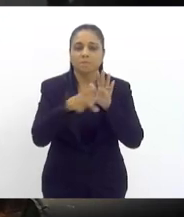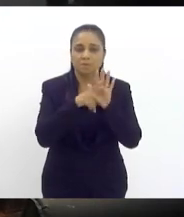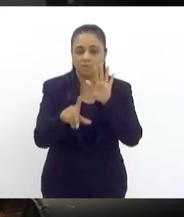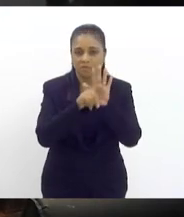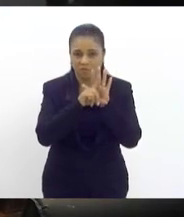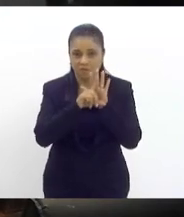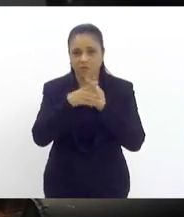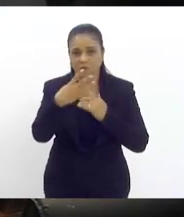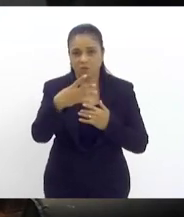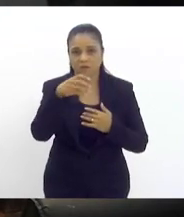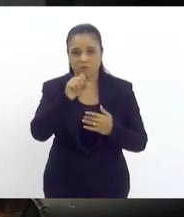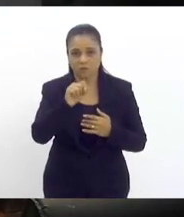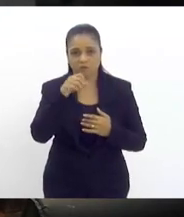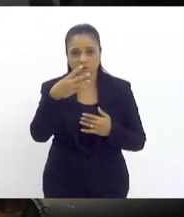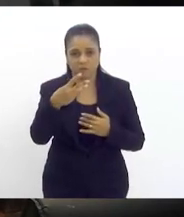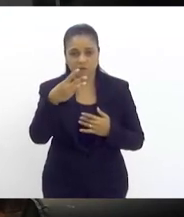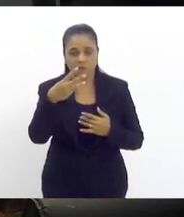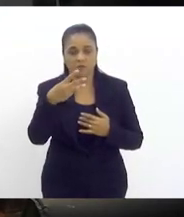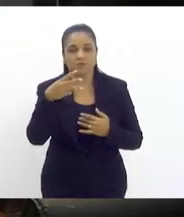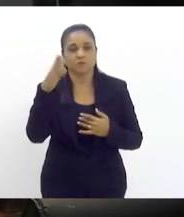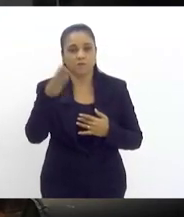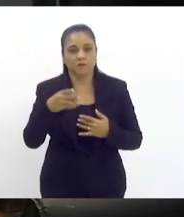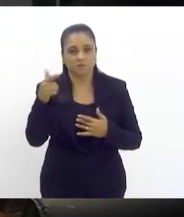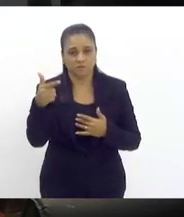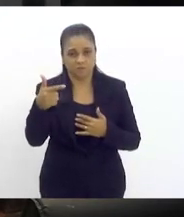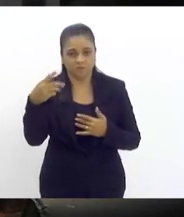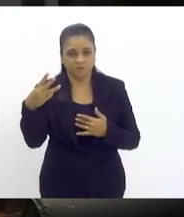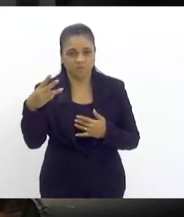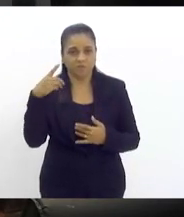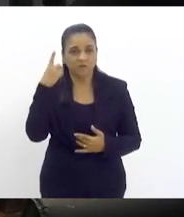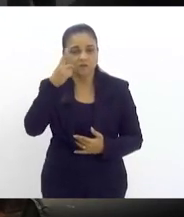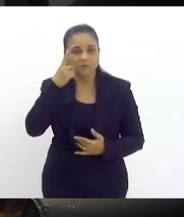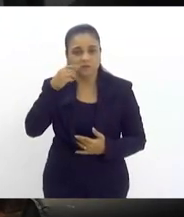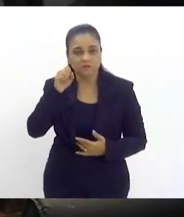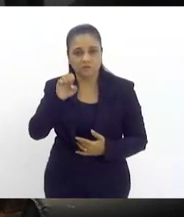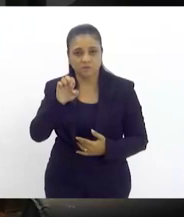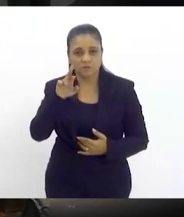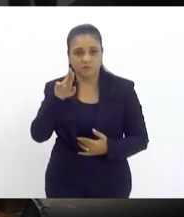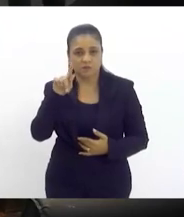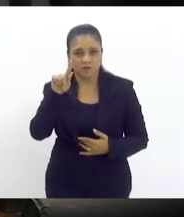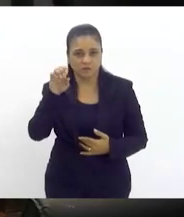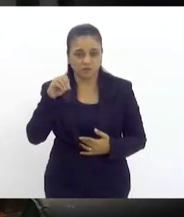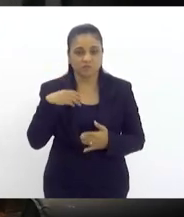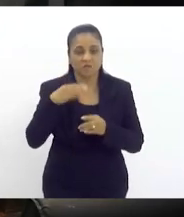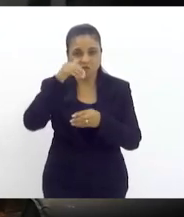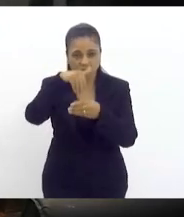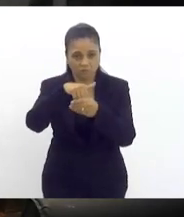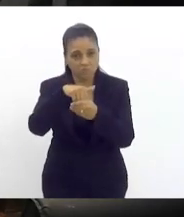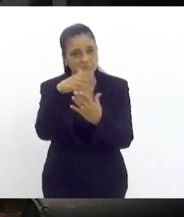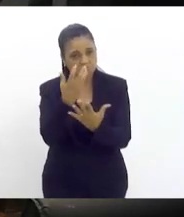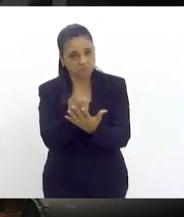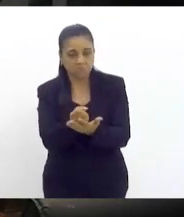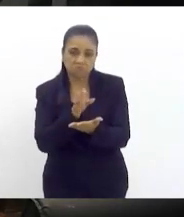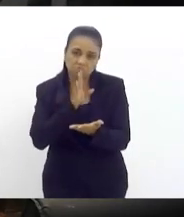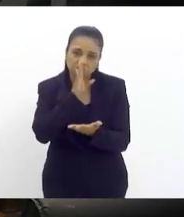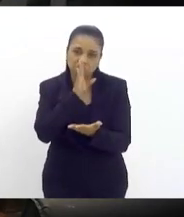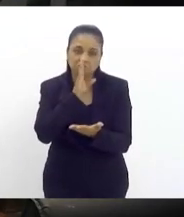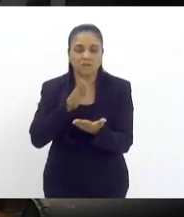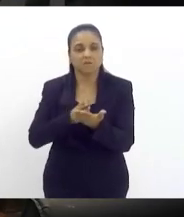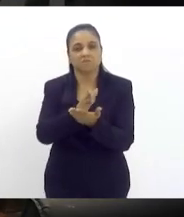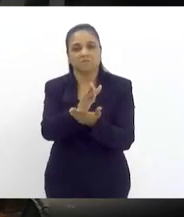Projeto de lei 483 de 2023, do deputado Sérgio Fernandes. Em votação, os senhores que aprovam permaneçam como